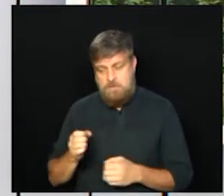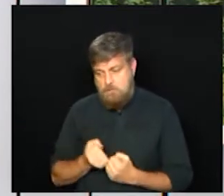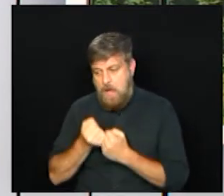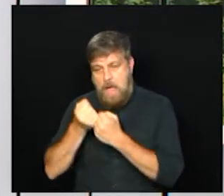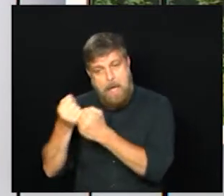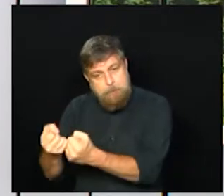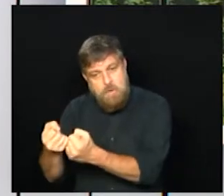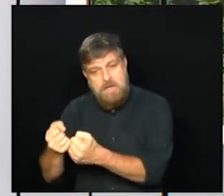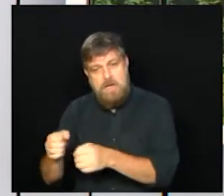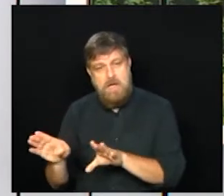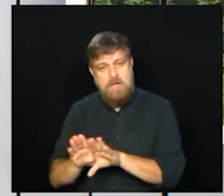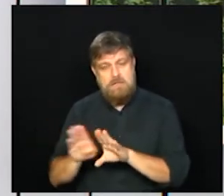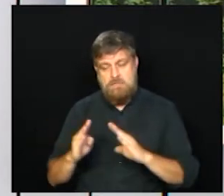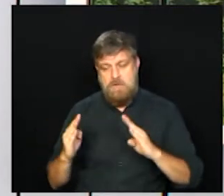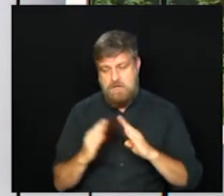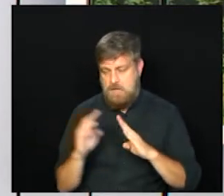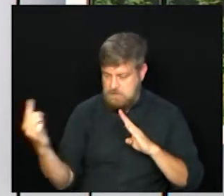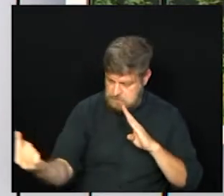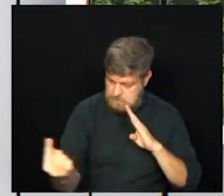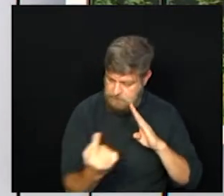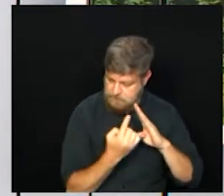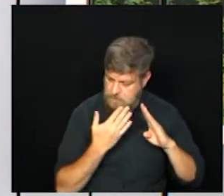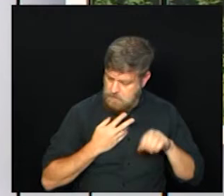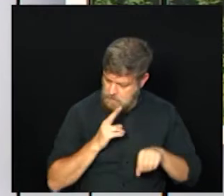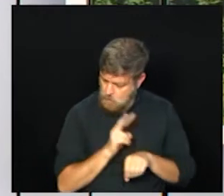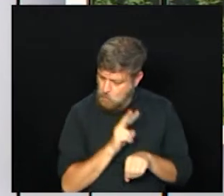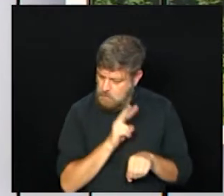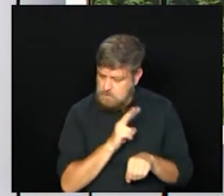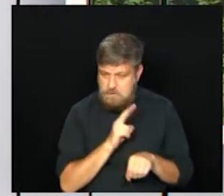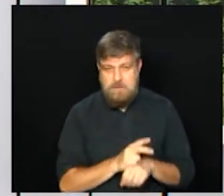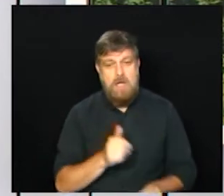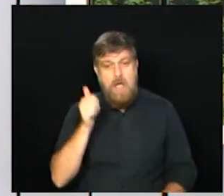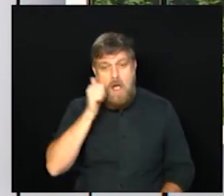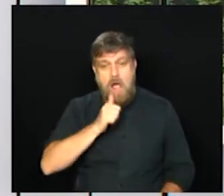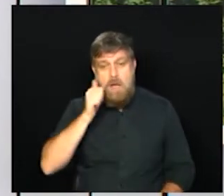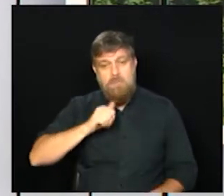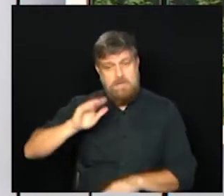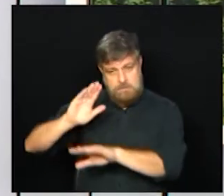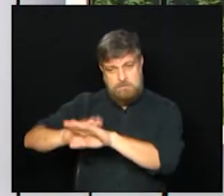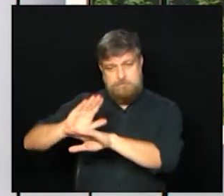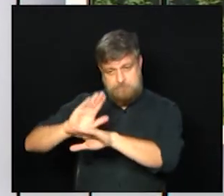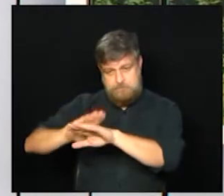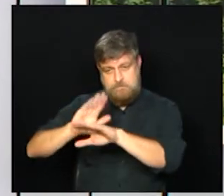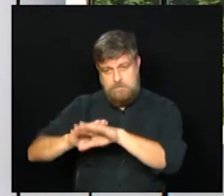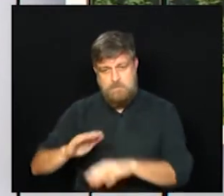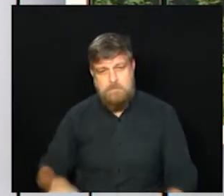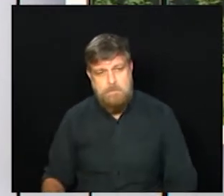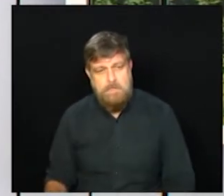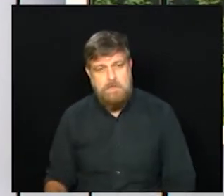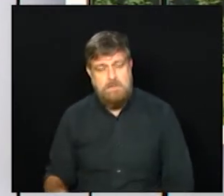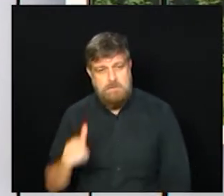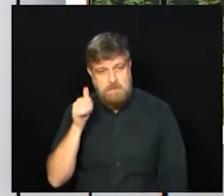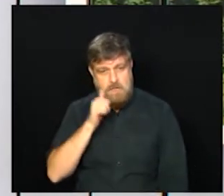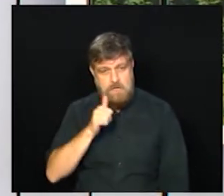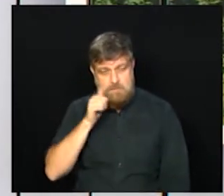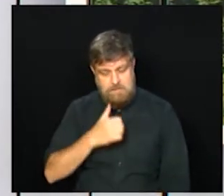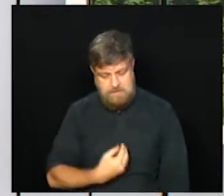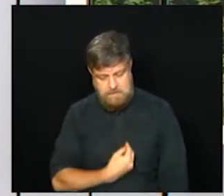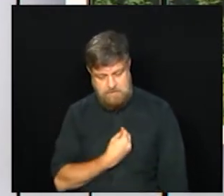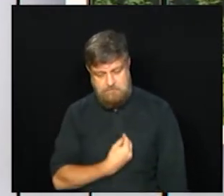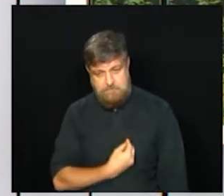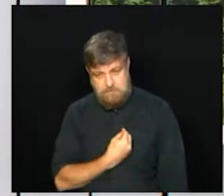para abrigar uma na casa da outra. Isso as mulheres fazem, né? As mulheres, a